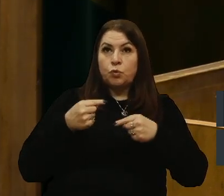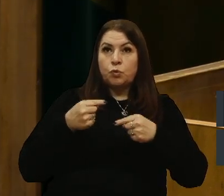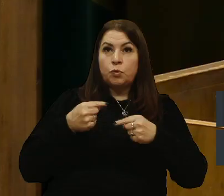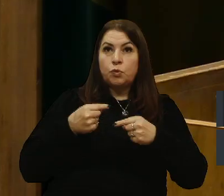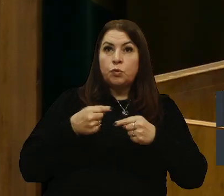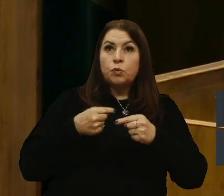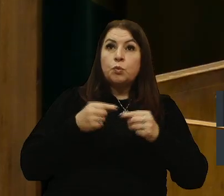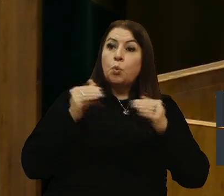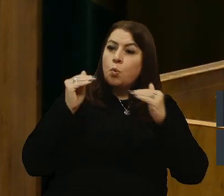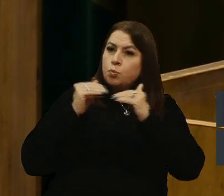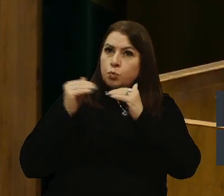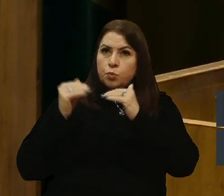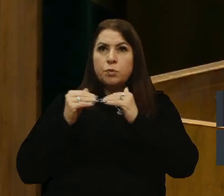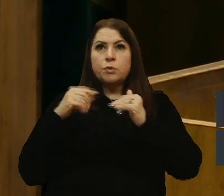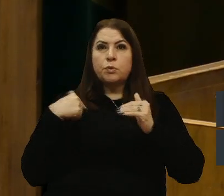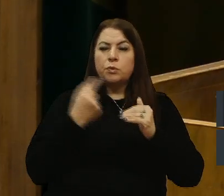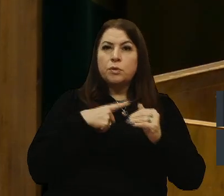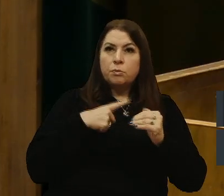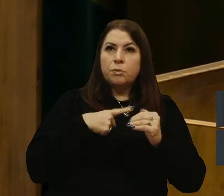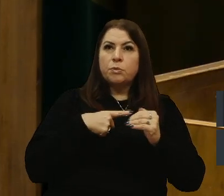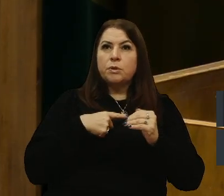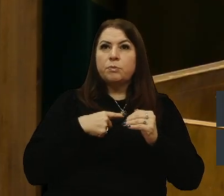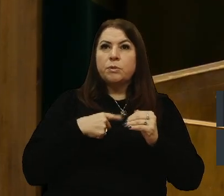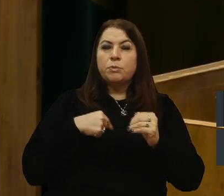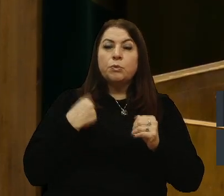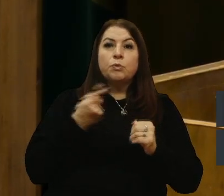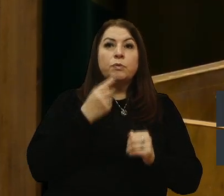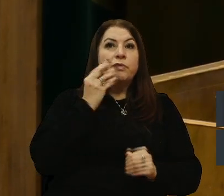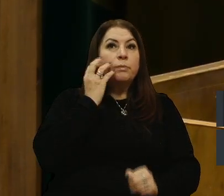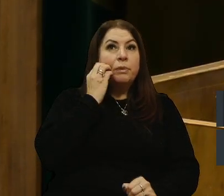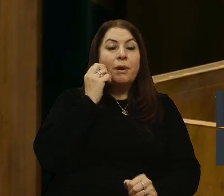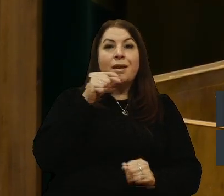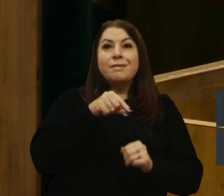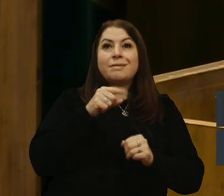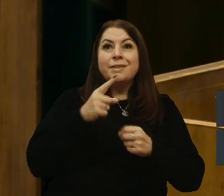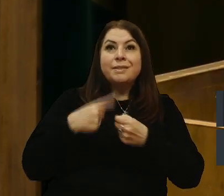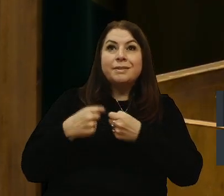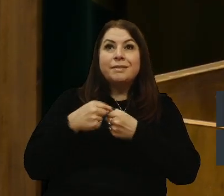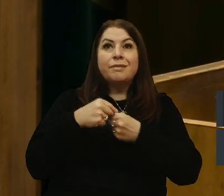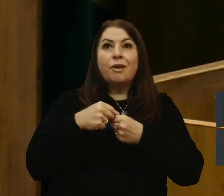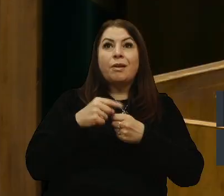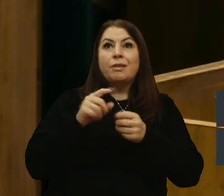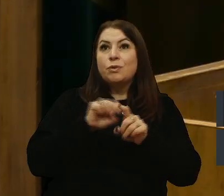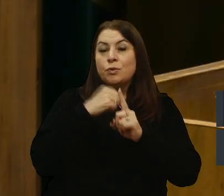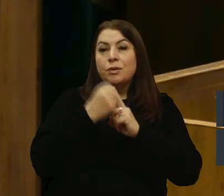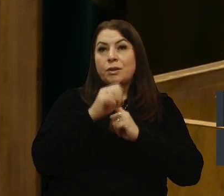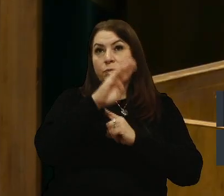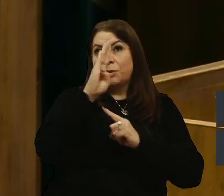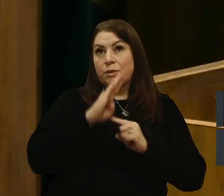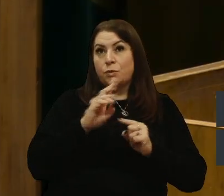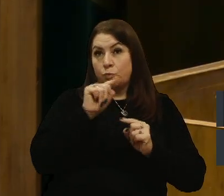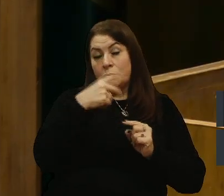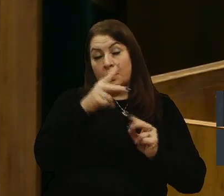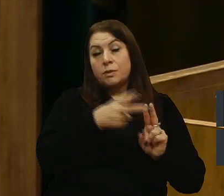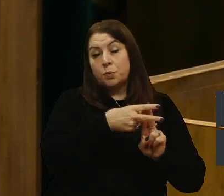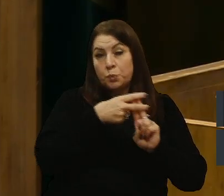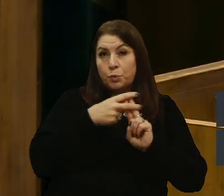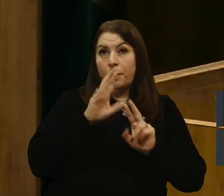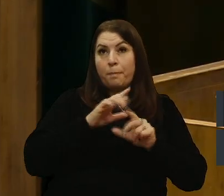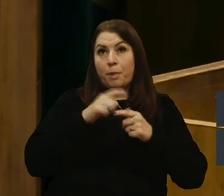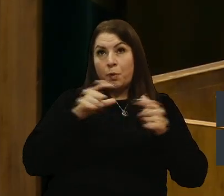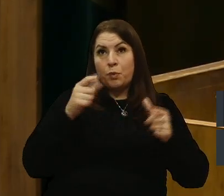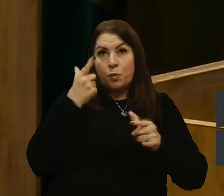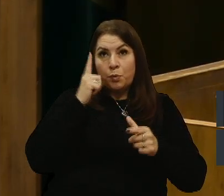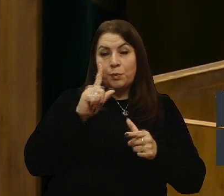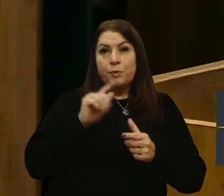consensos que nós temos para construir os patrimônios que nós temos na nossa sociedade brasileira. Um deles é o SUS. A maior conquista,